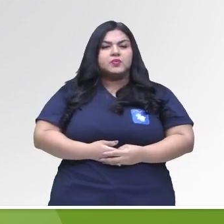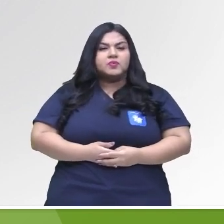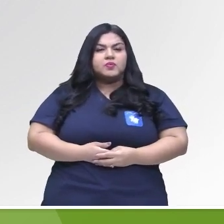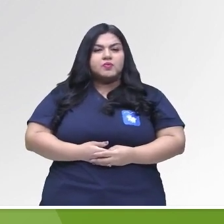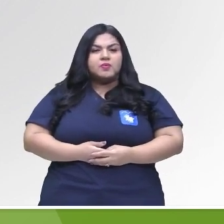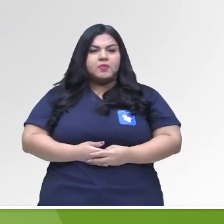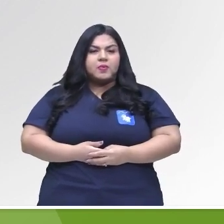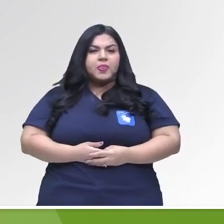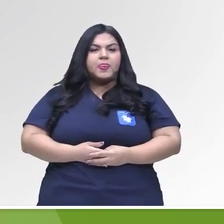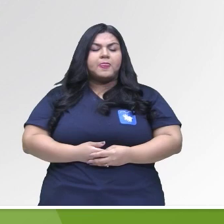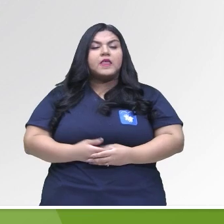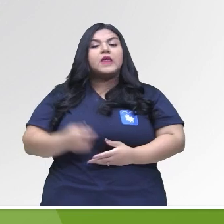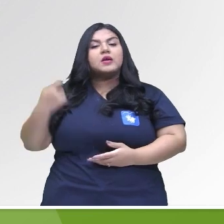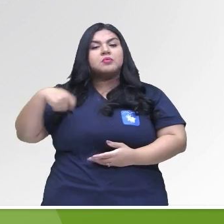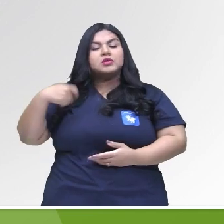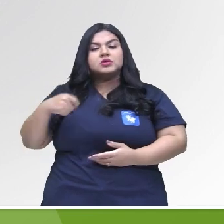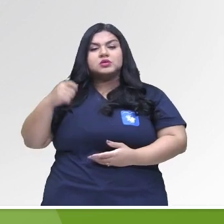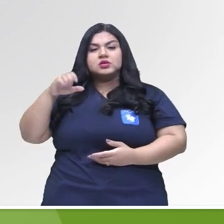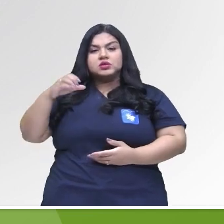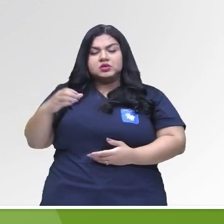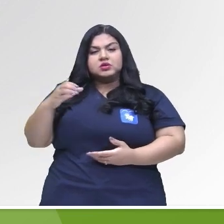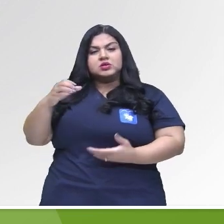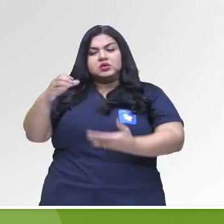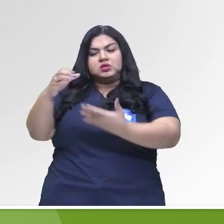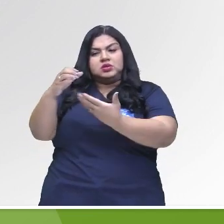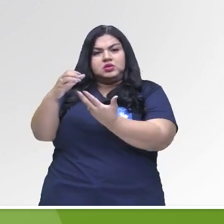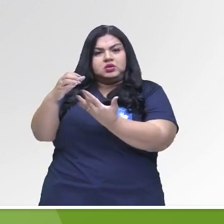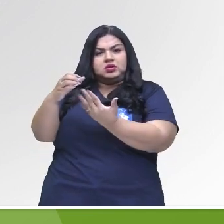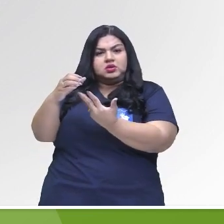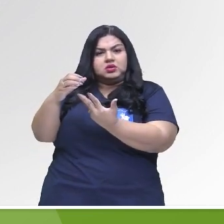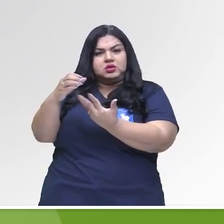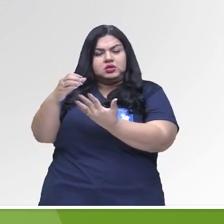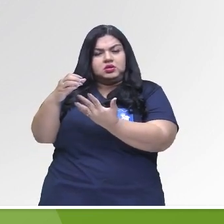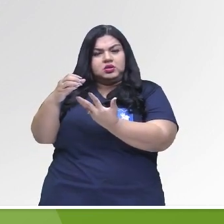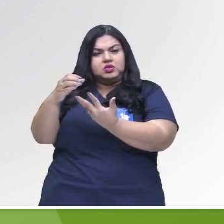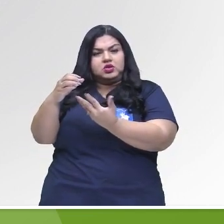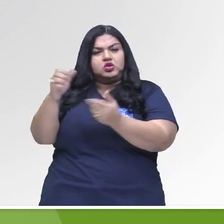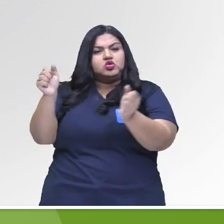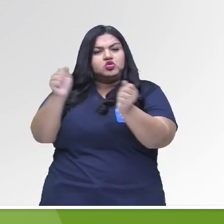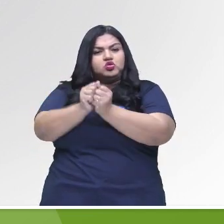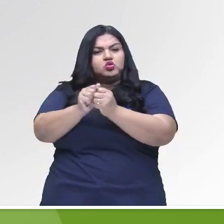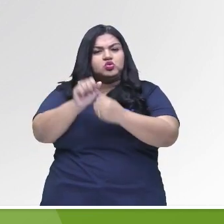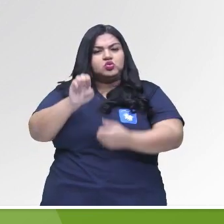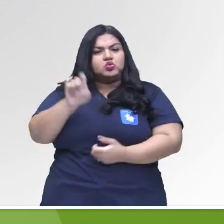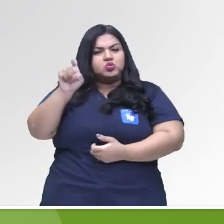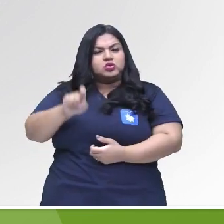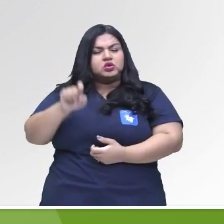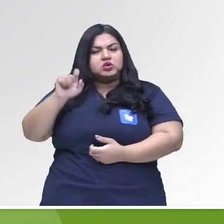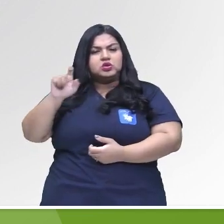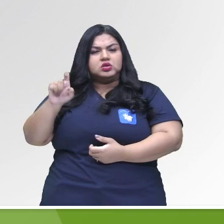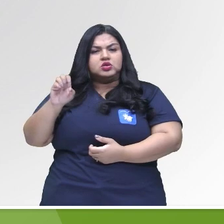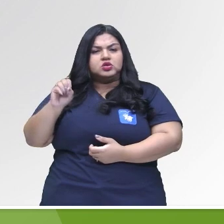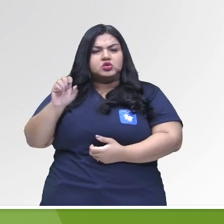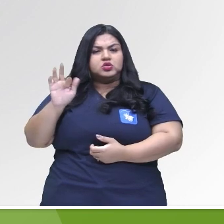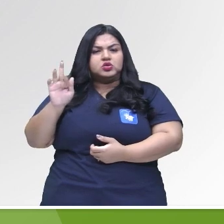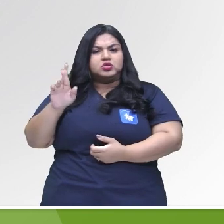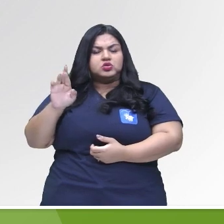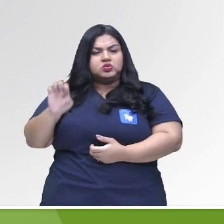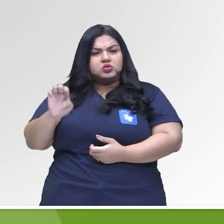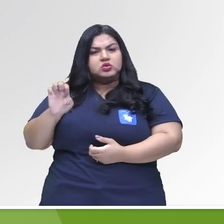A vulcanização consiste no aquecimento desse polímero com enxofre, tá? Então, é um processo em